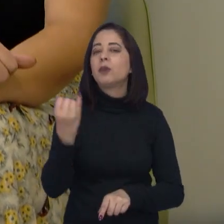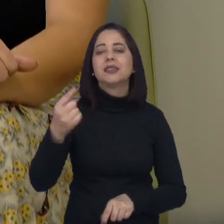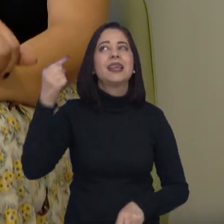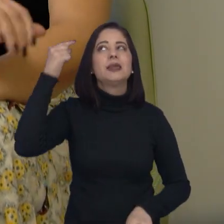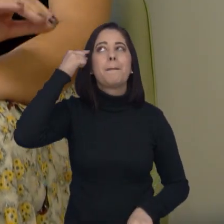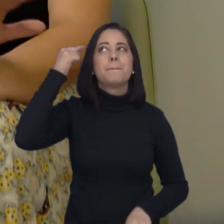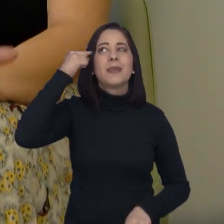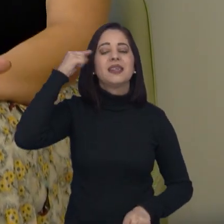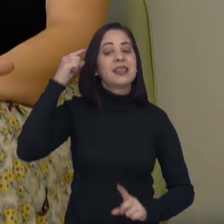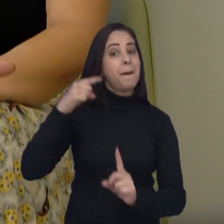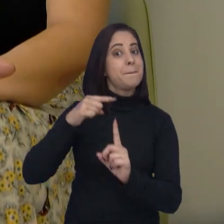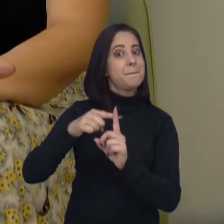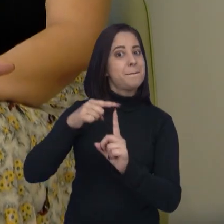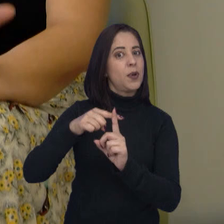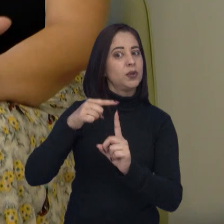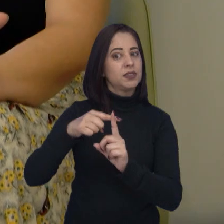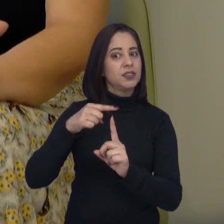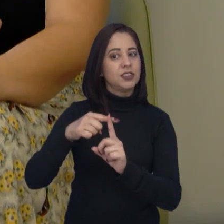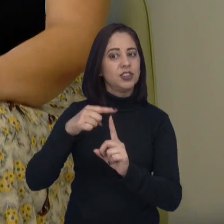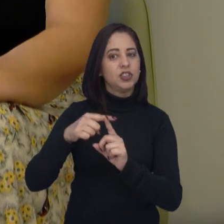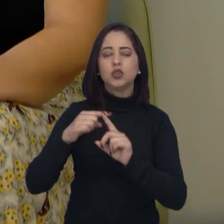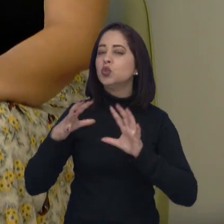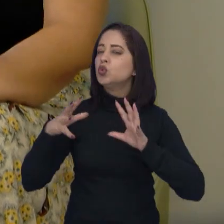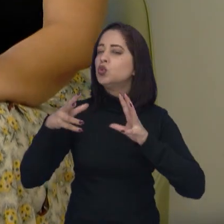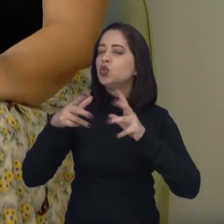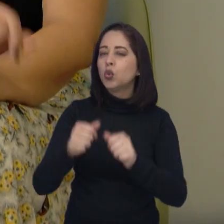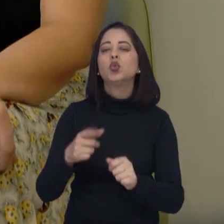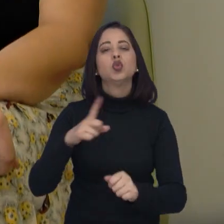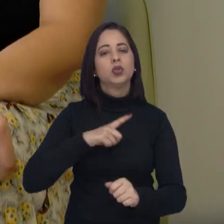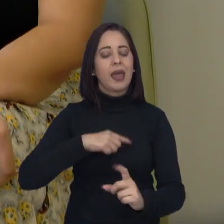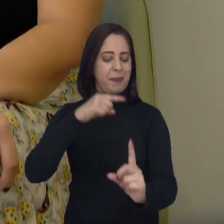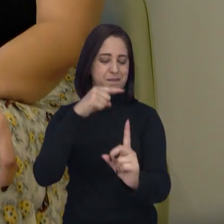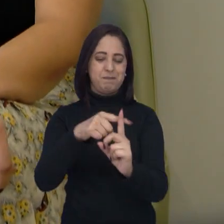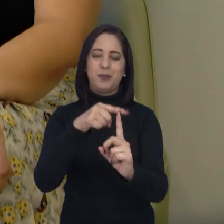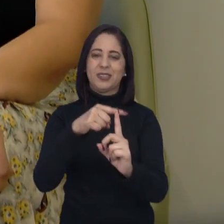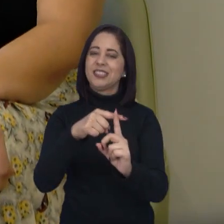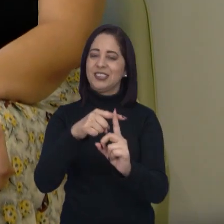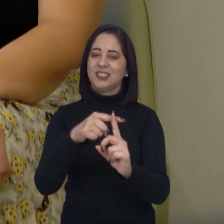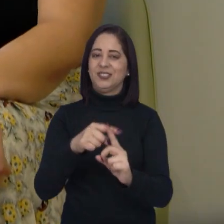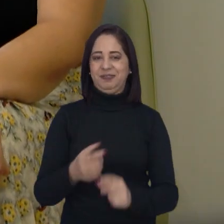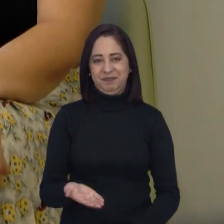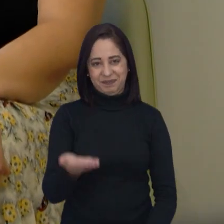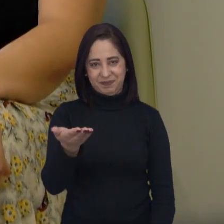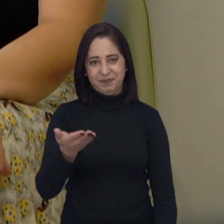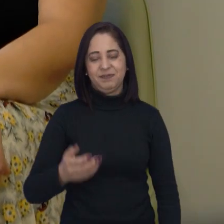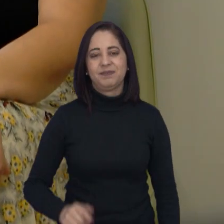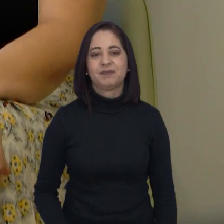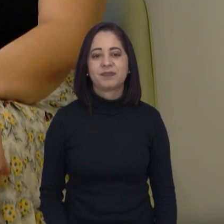lado positivo. Toda história, todo lado tem o lado positivo. É com você aí no estúdio.